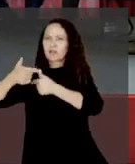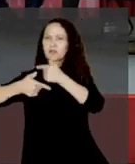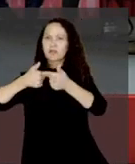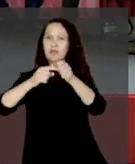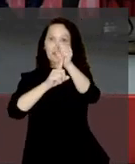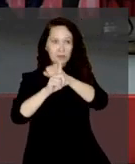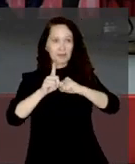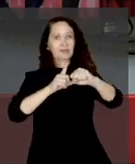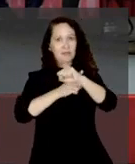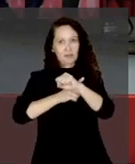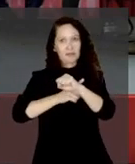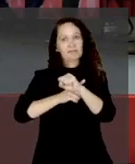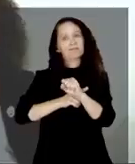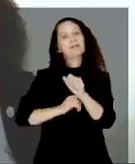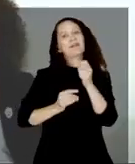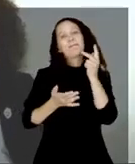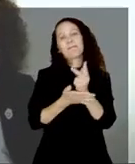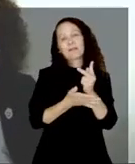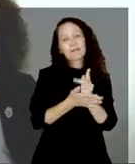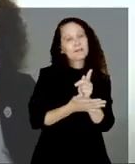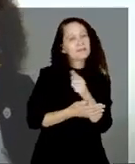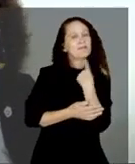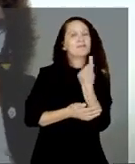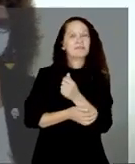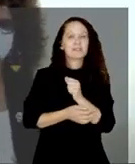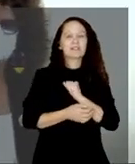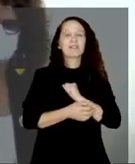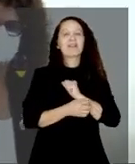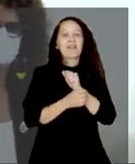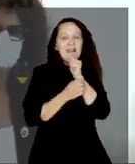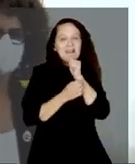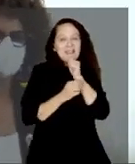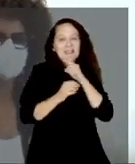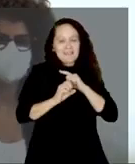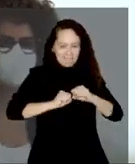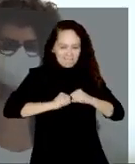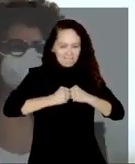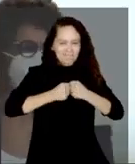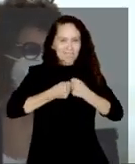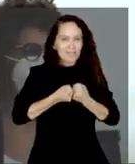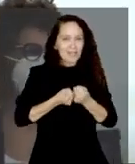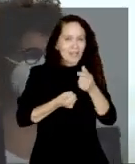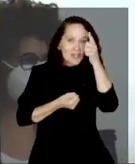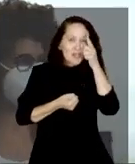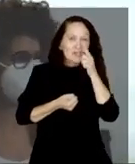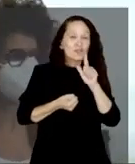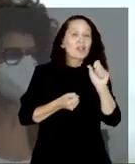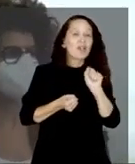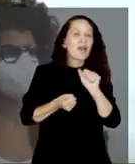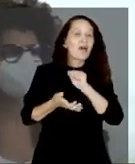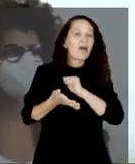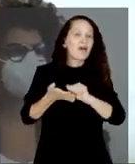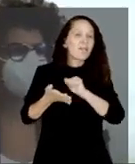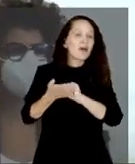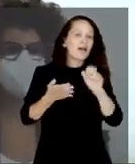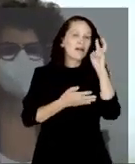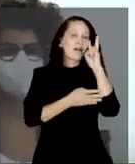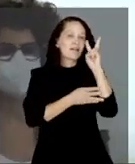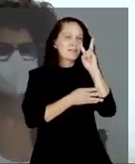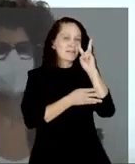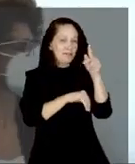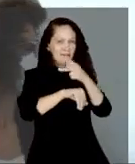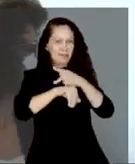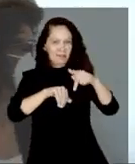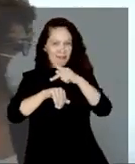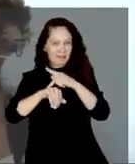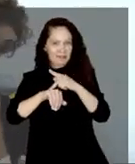terreno sagrado dos trabalhadores na história de conquistas por liberdade, por direitos